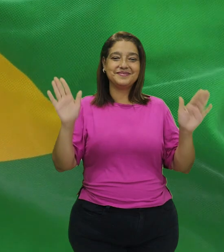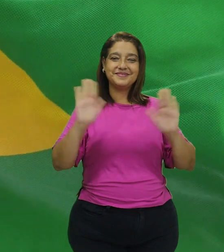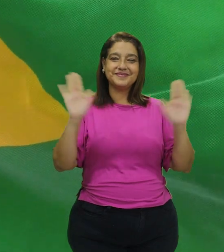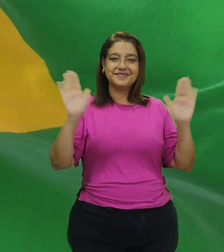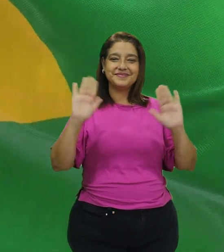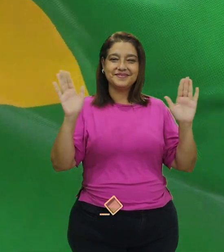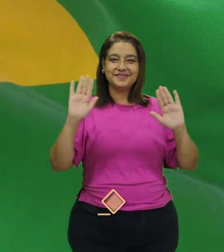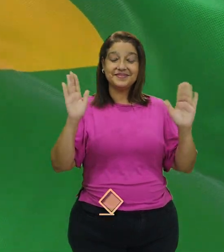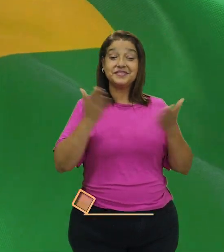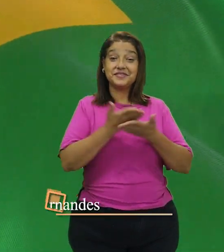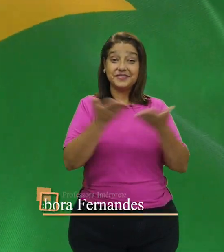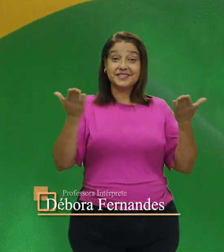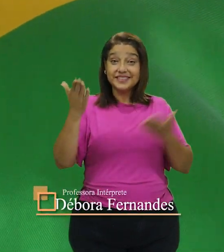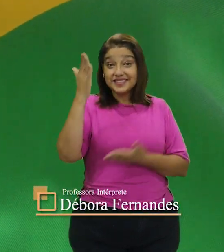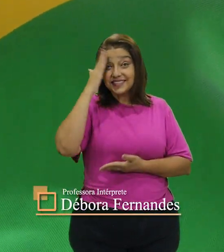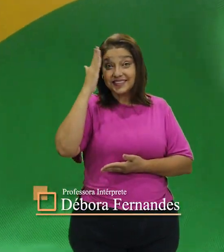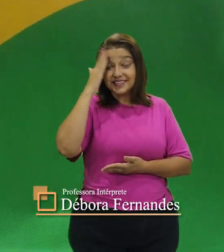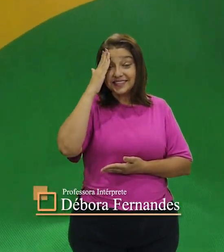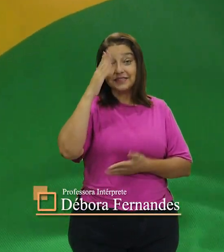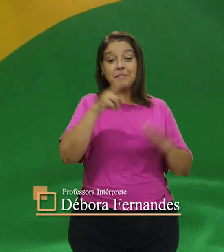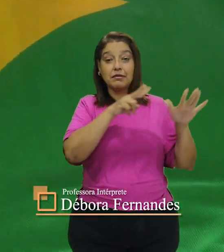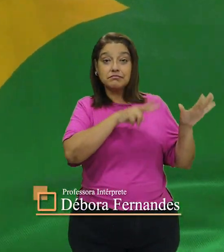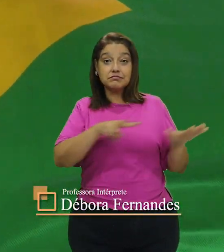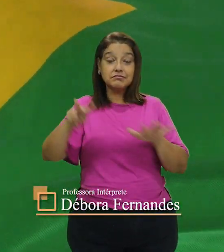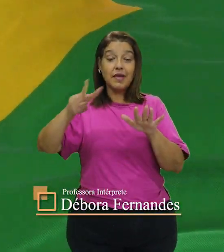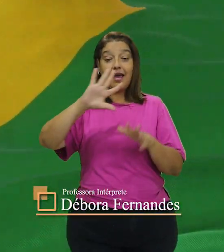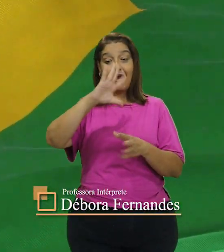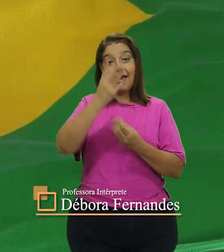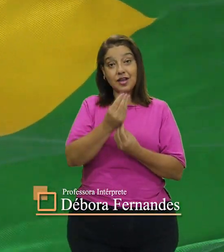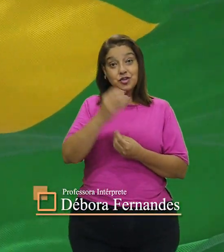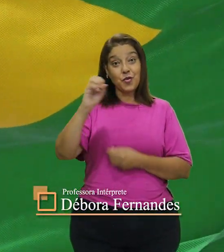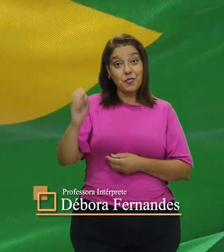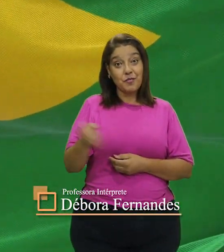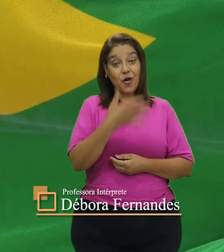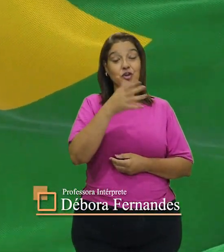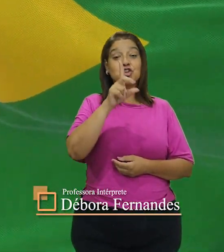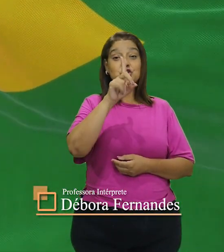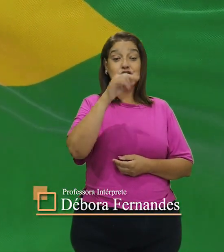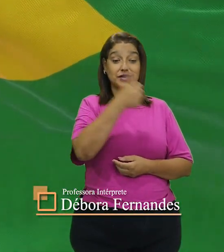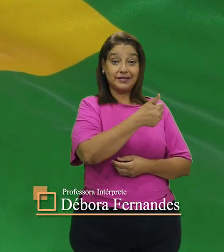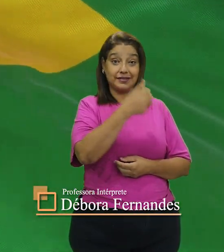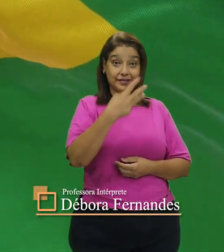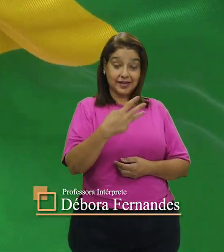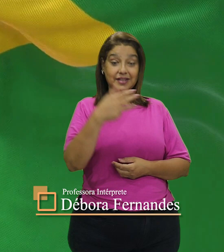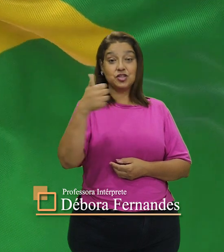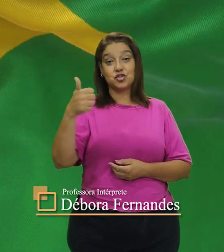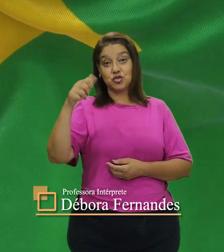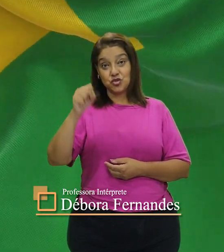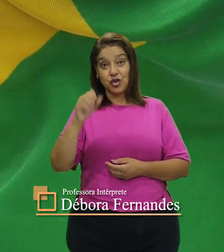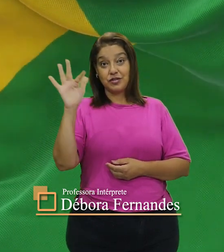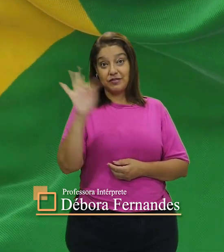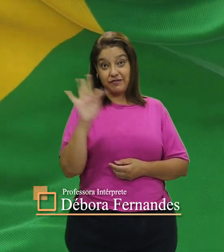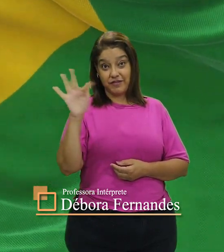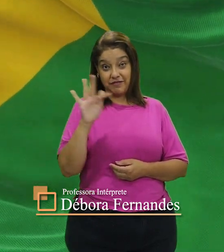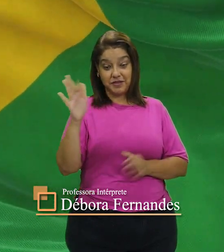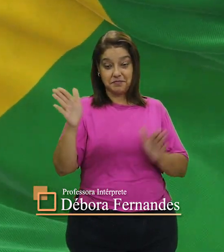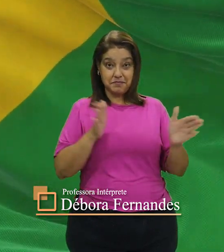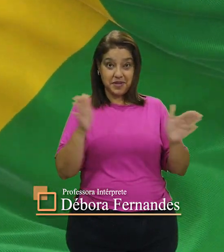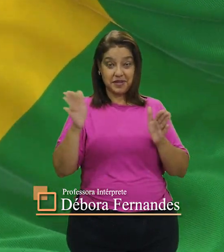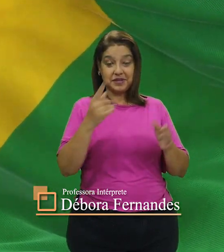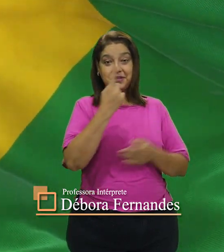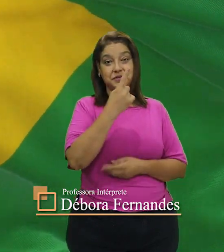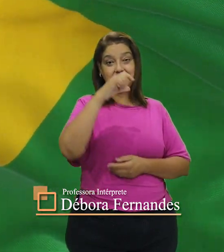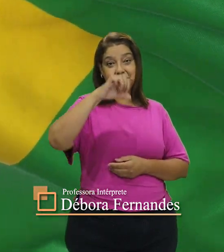Olá, pessoal! Vocês sabiam que a Semana de Arte Moderna, realizada entre os dias 13 e 18 de fevereiro